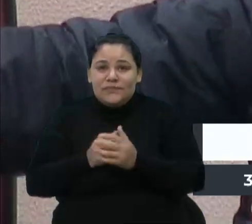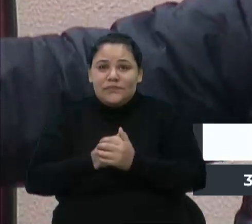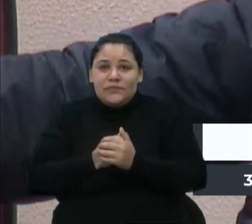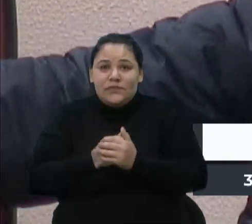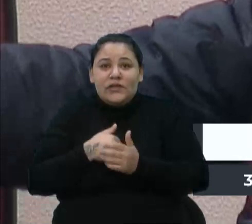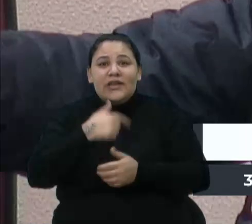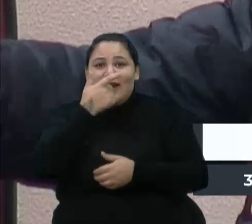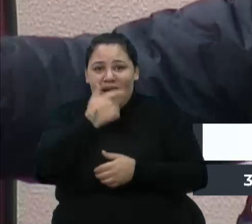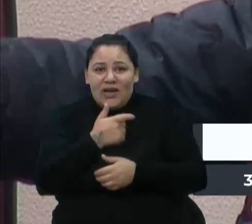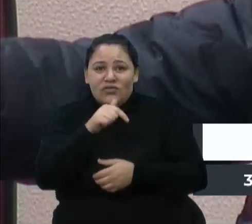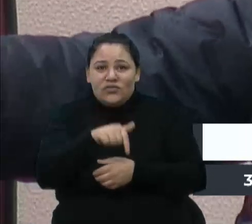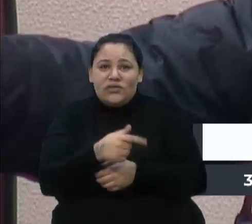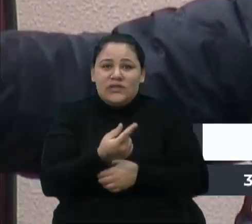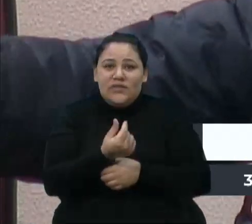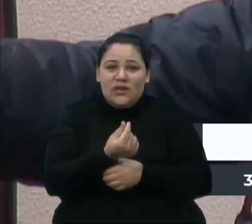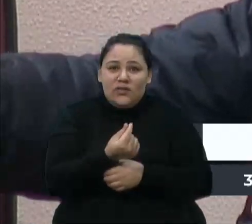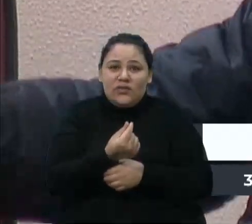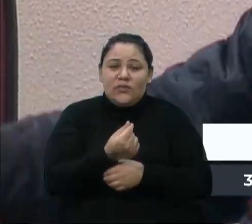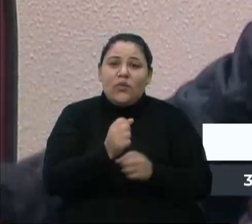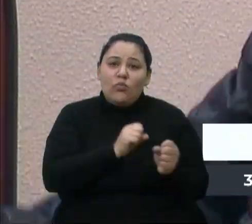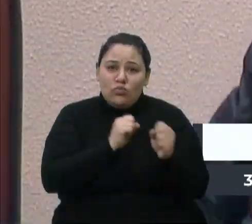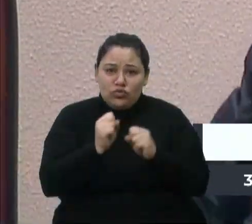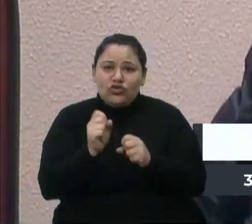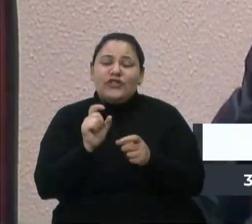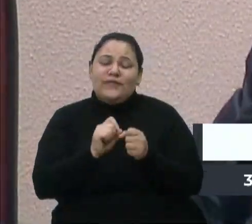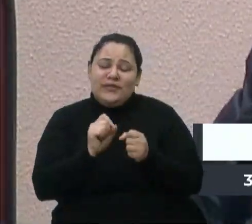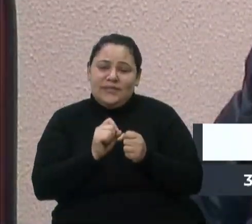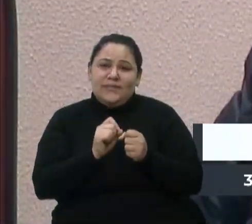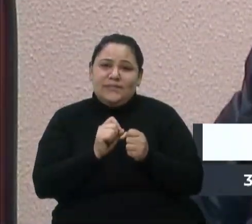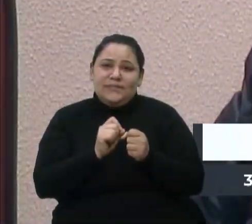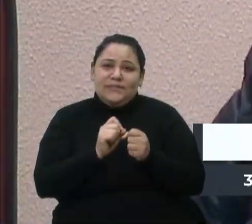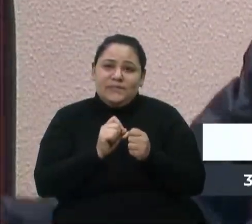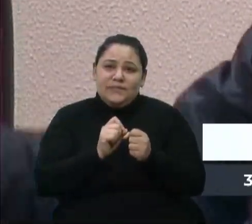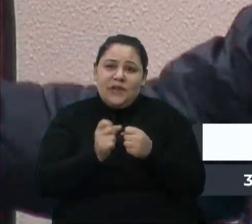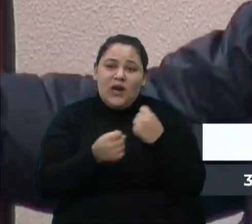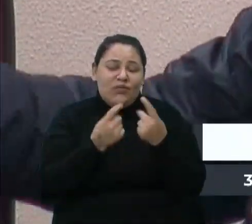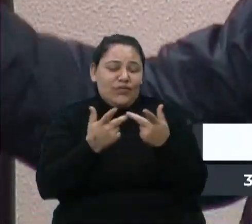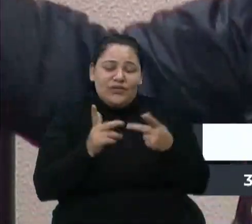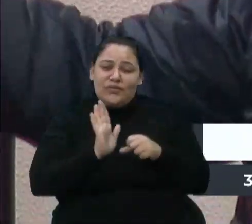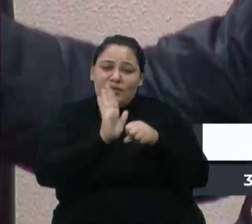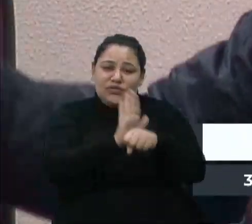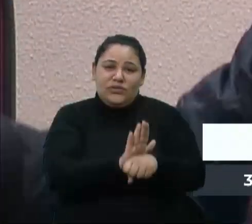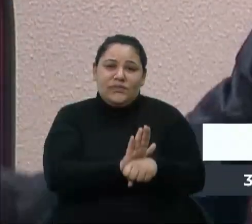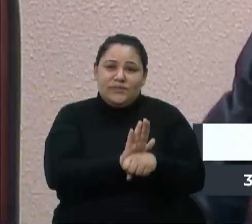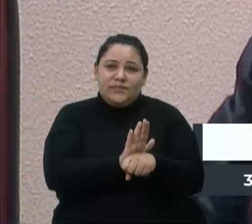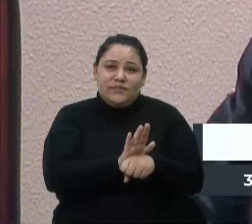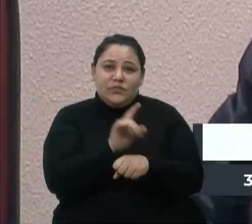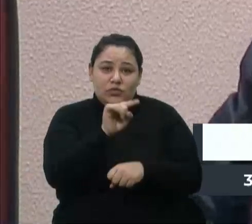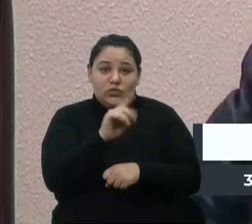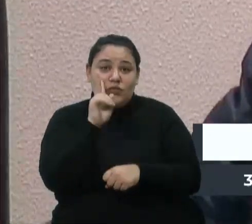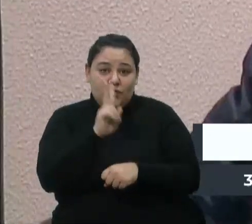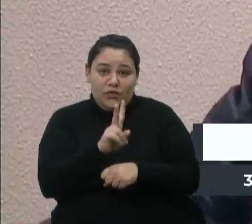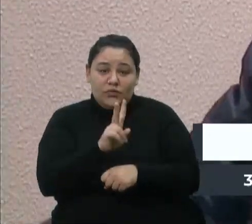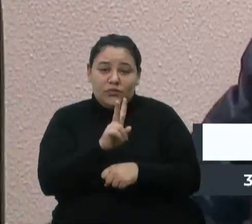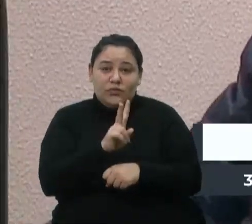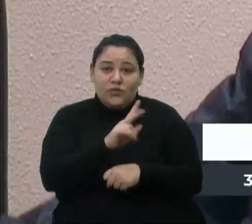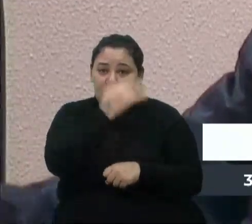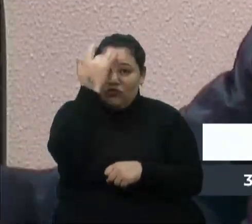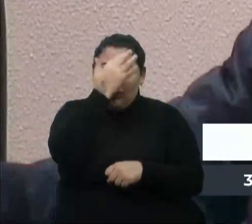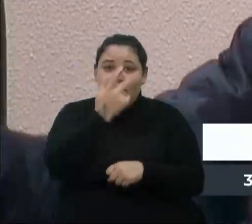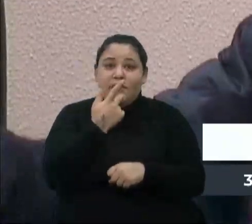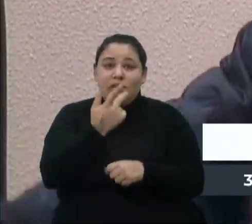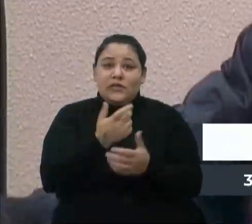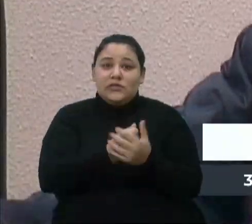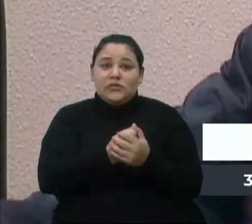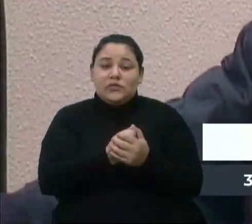feito, né, a interseção no meio, que iria ajudar e bastante, e o senhor até ouviu da boca do prefeito, né, dizendo,